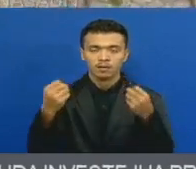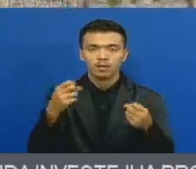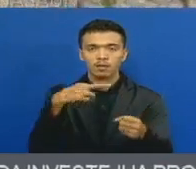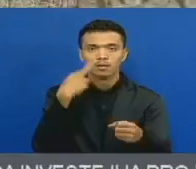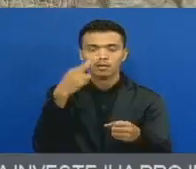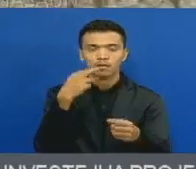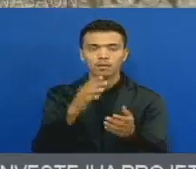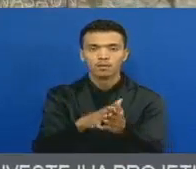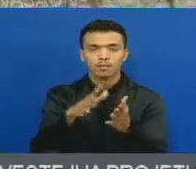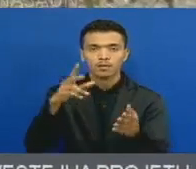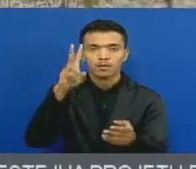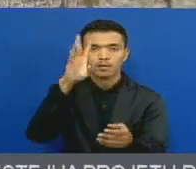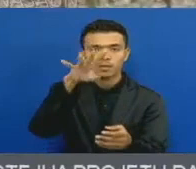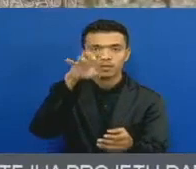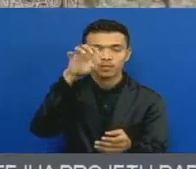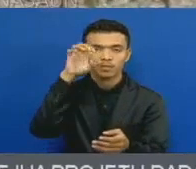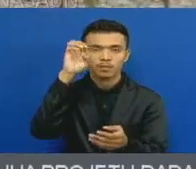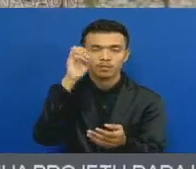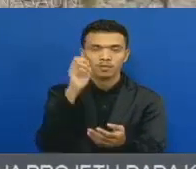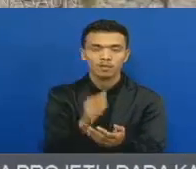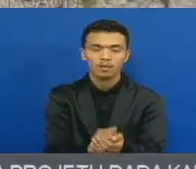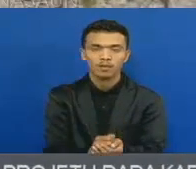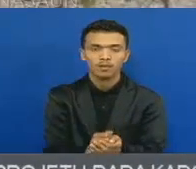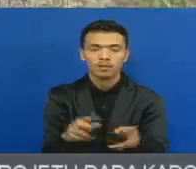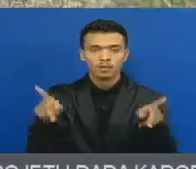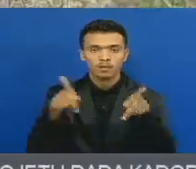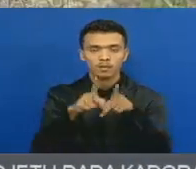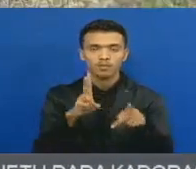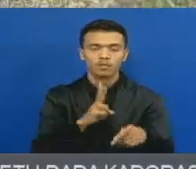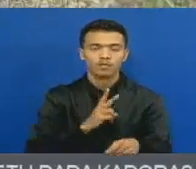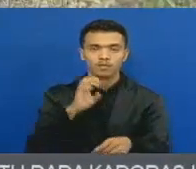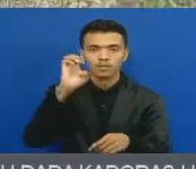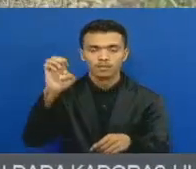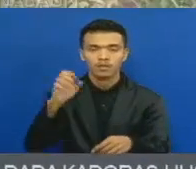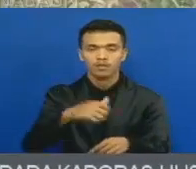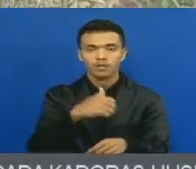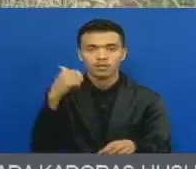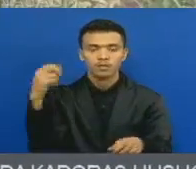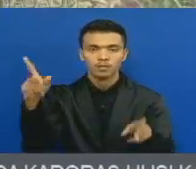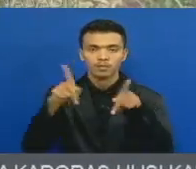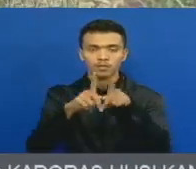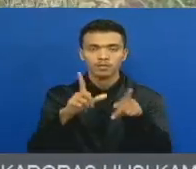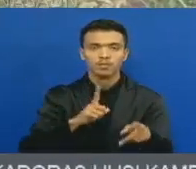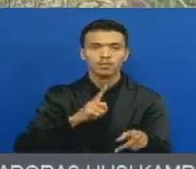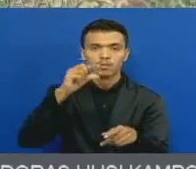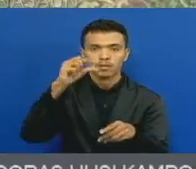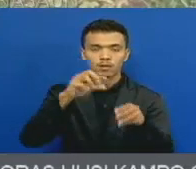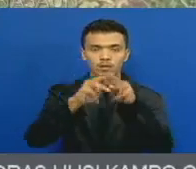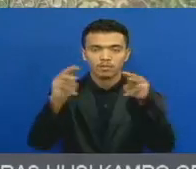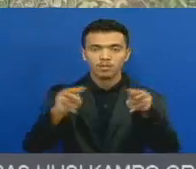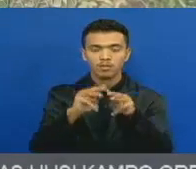hectares rihunhat nebe abandona balung i posto administrativo Vemasi, no balung i posto laga municipiu